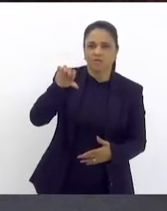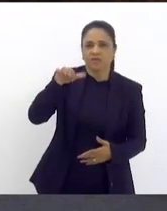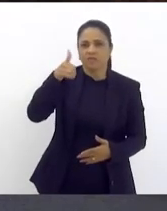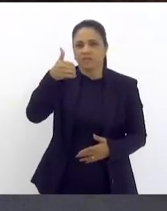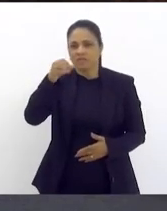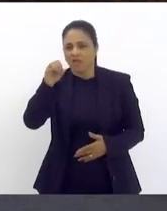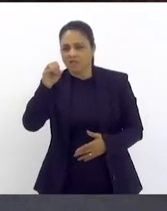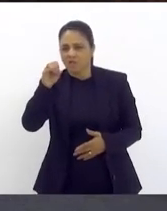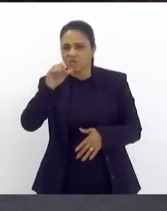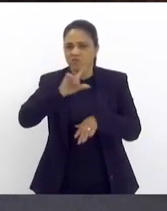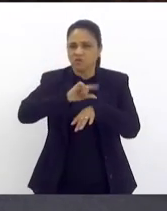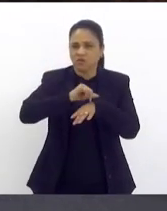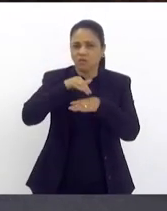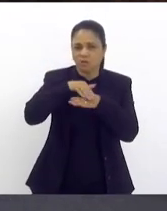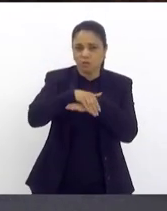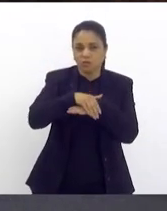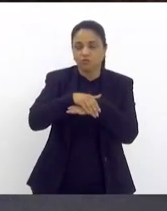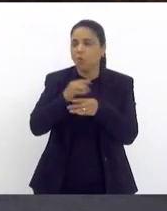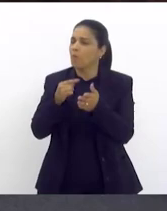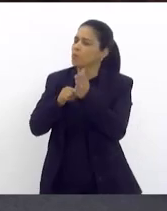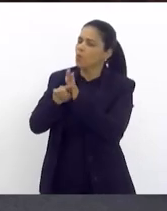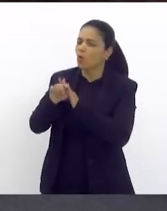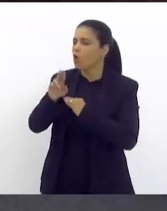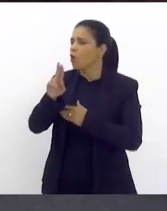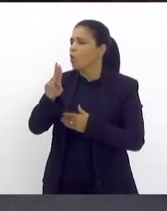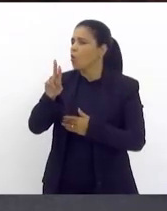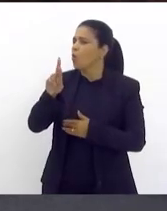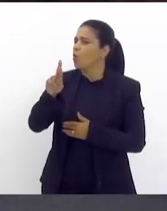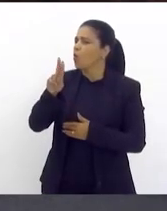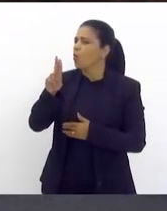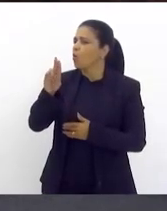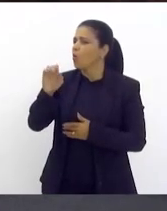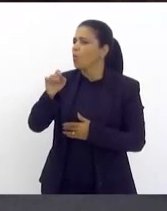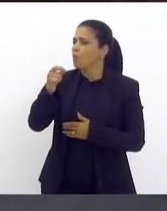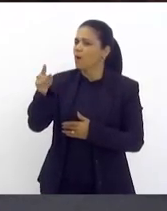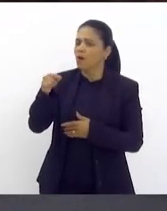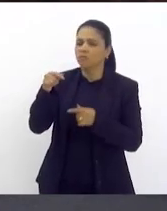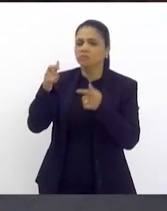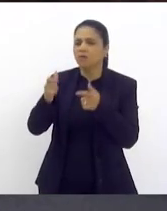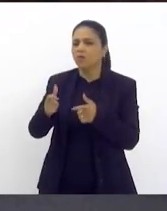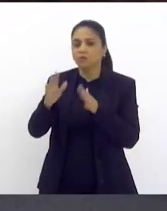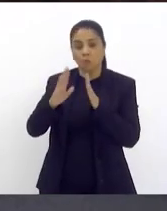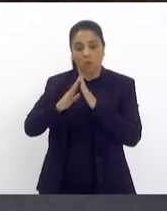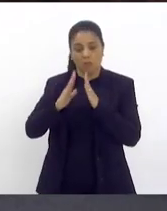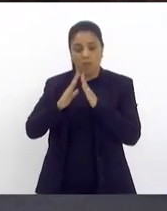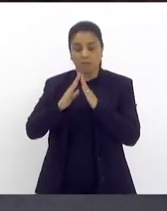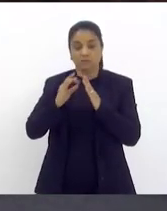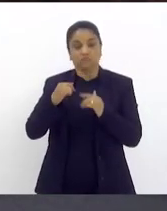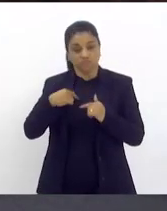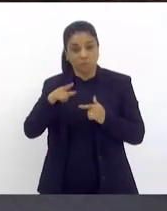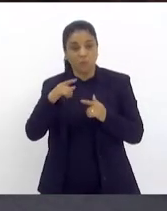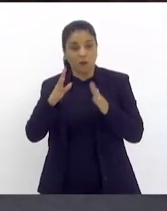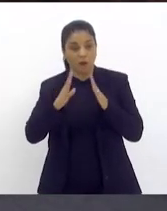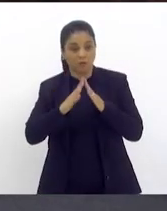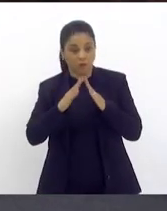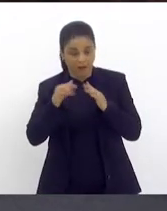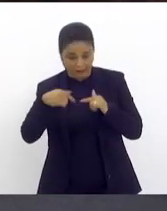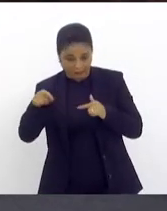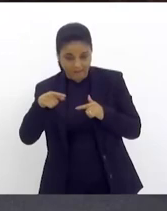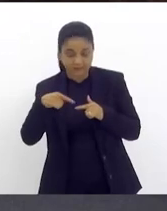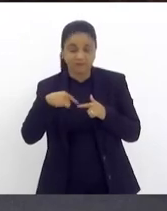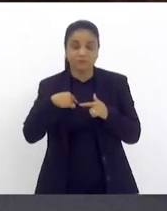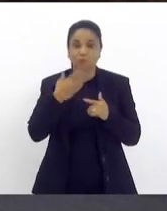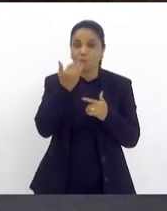9 e pouca da noite. Falei, Rubão, está onde? Eu falei, estou em casa. Falei, estou indo para Itaguaí, vamos comer alguma coisa. Fomos lá para o japonês, lá bater um